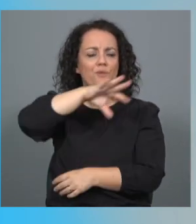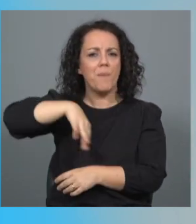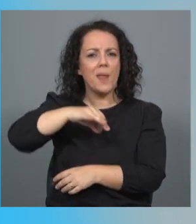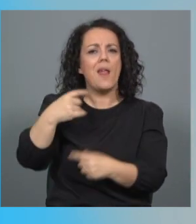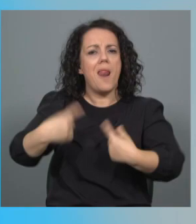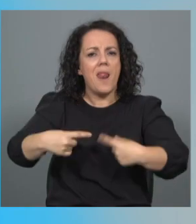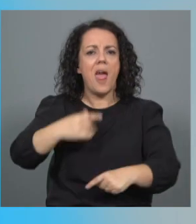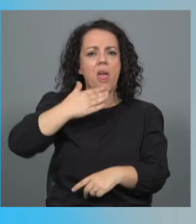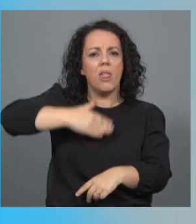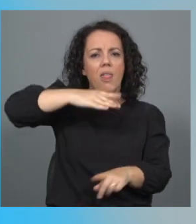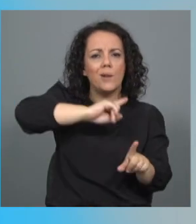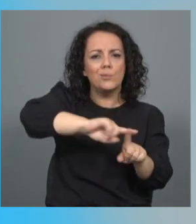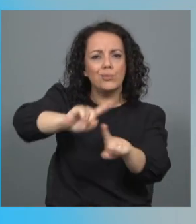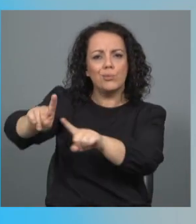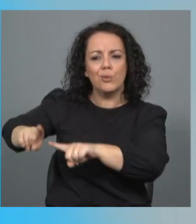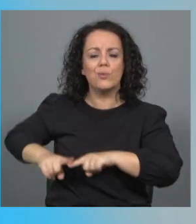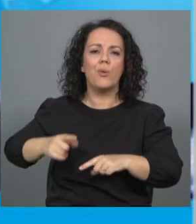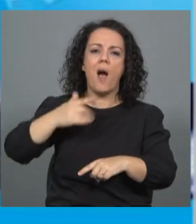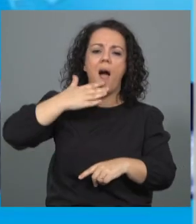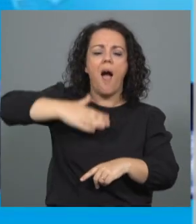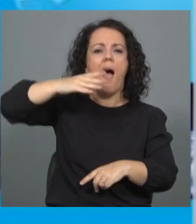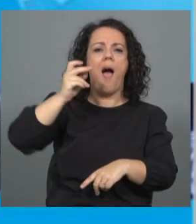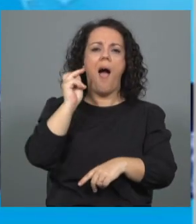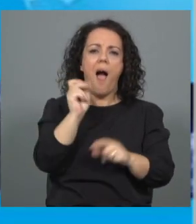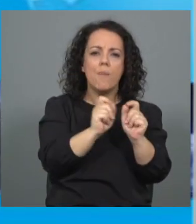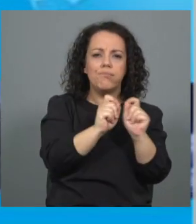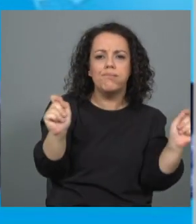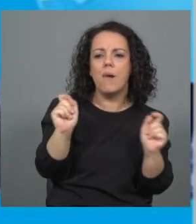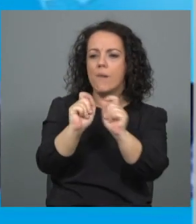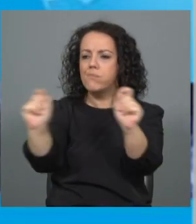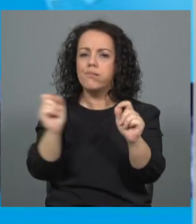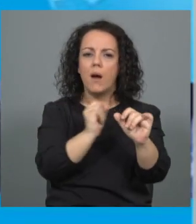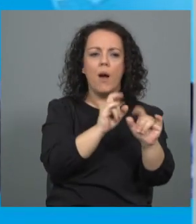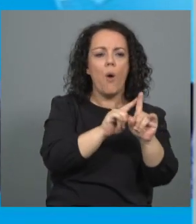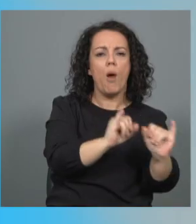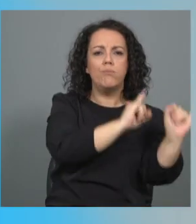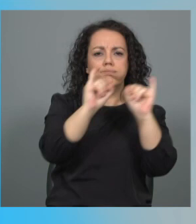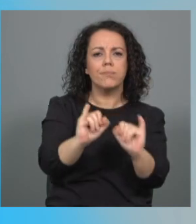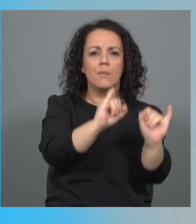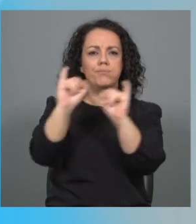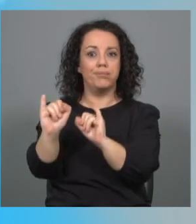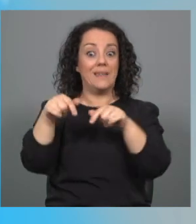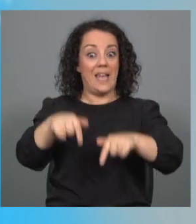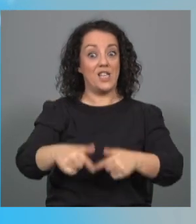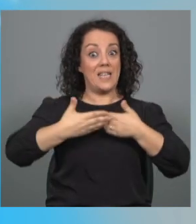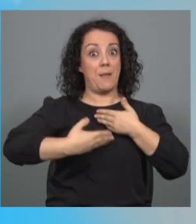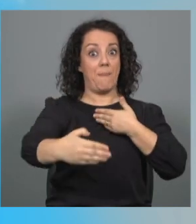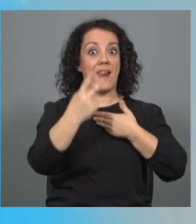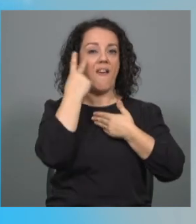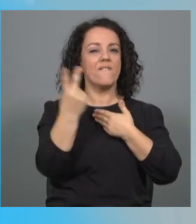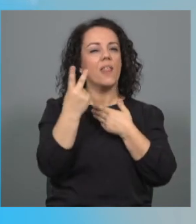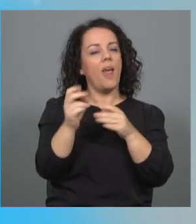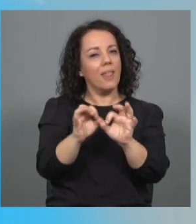várias gerações, diferentes épocas, diferentes histórias, e aqui também esta Semana da Vida a olhar e a